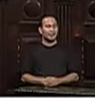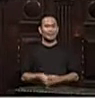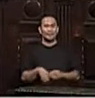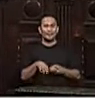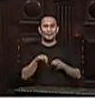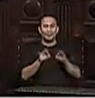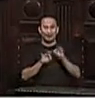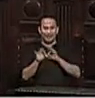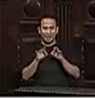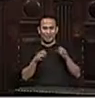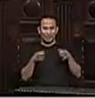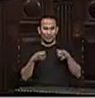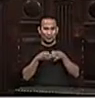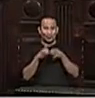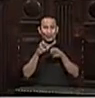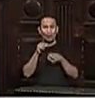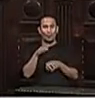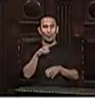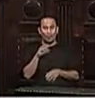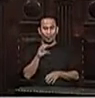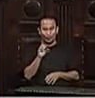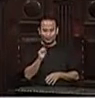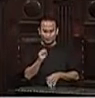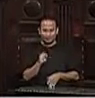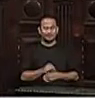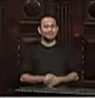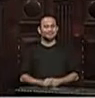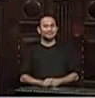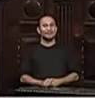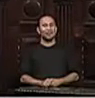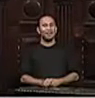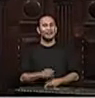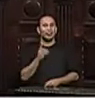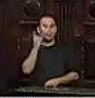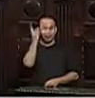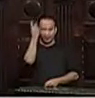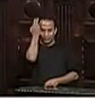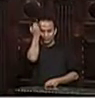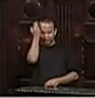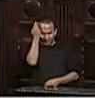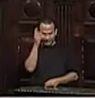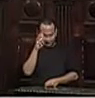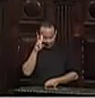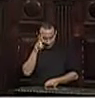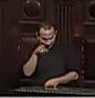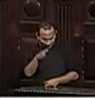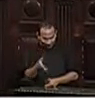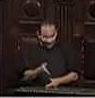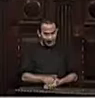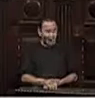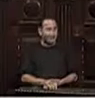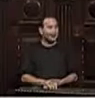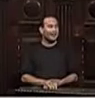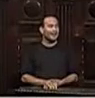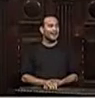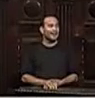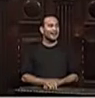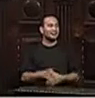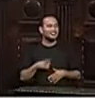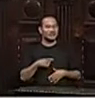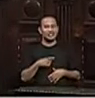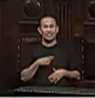Colombo, que o deputado Eliomar Coelho há de lembrar. Ele tinha um doce